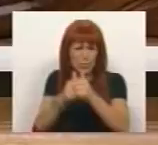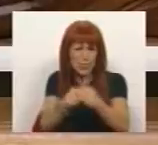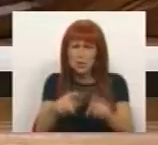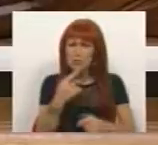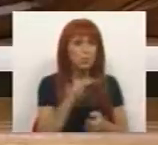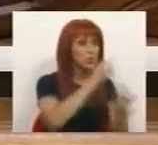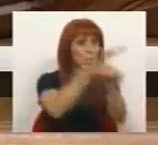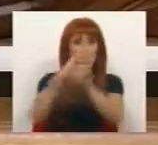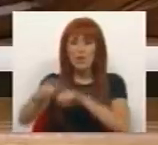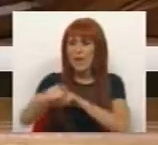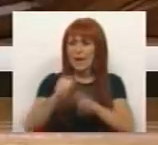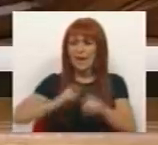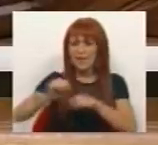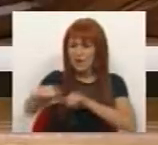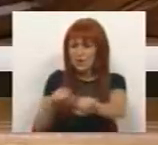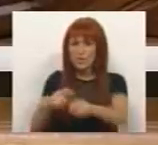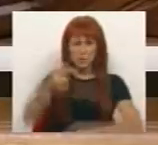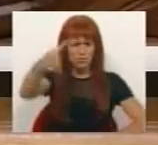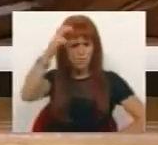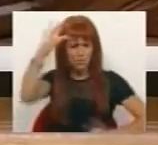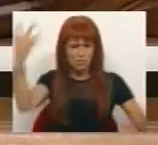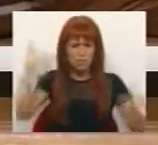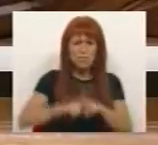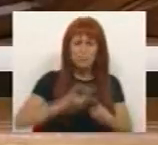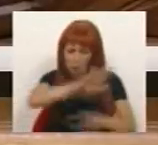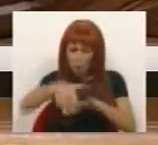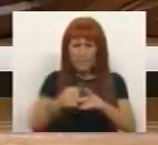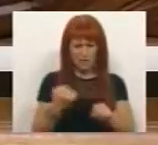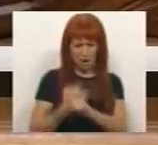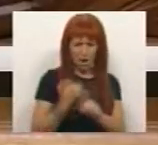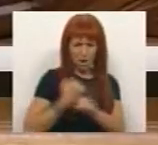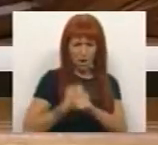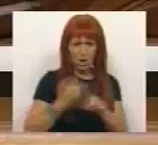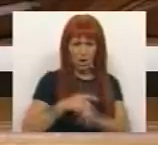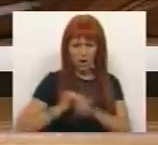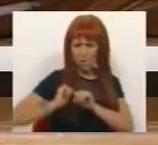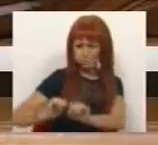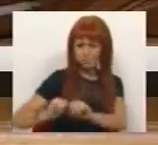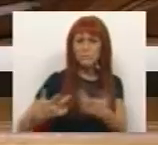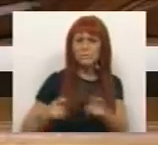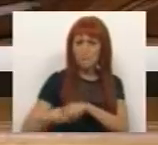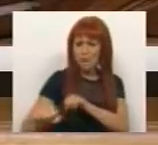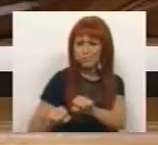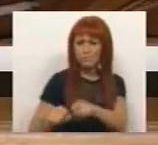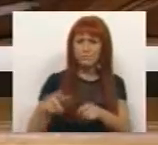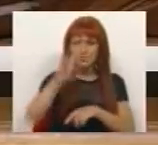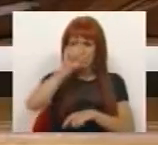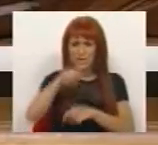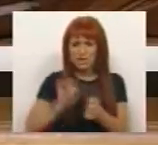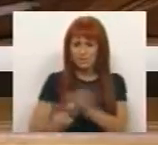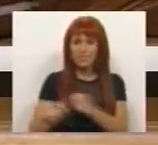como muitos outros antifascistas que corajosamente se envolveram em atividades de oposição à ditadura